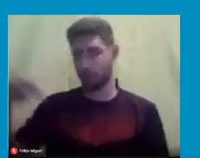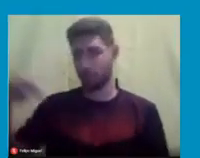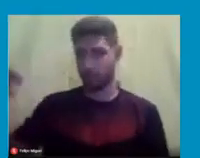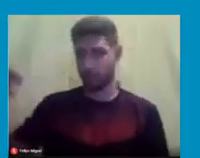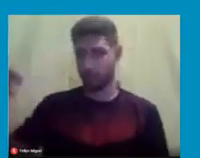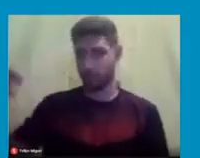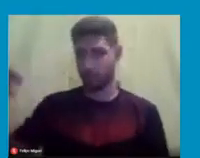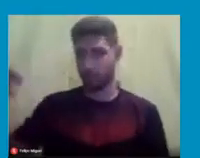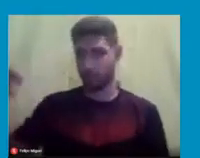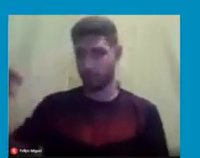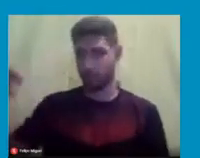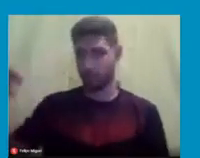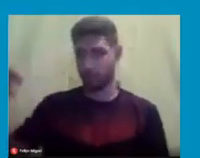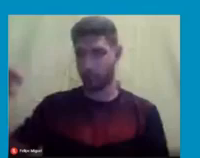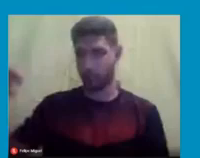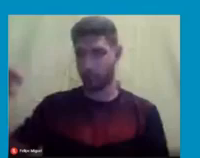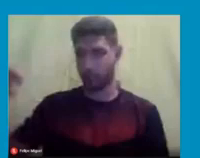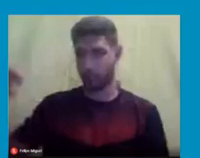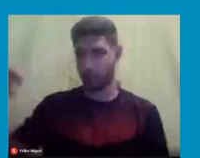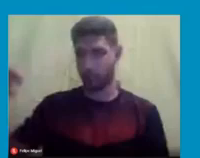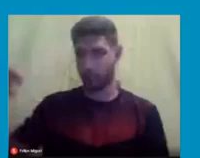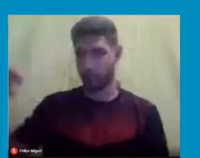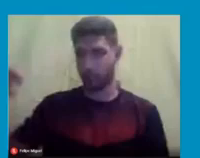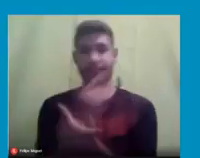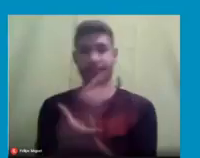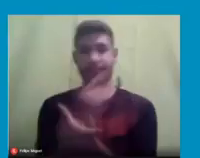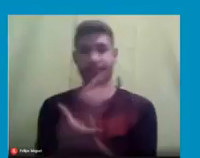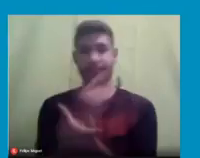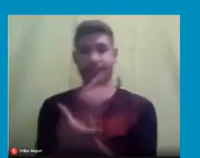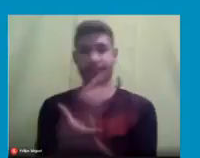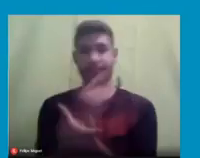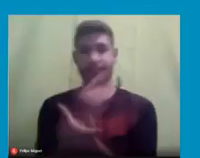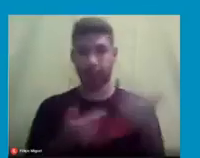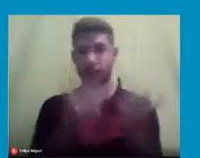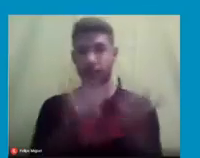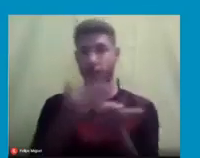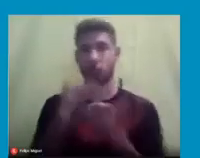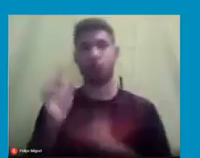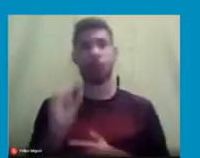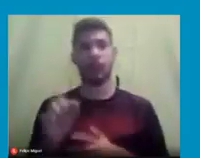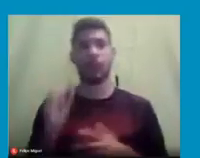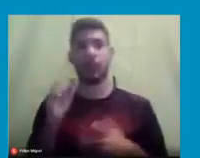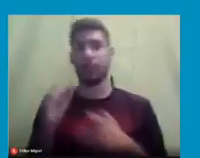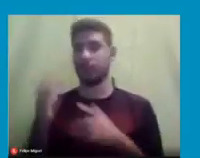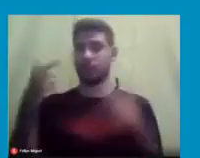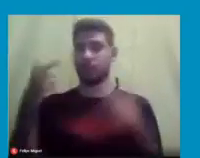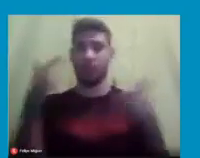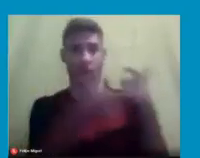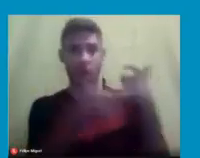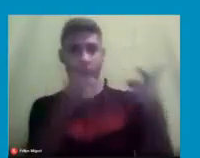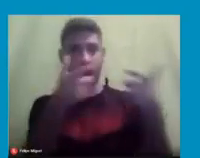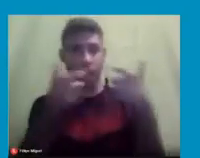fora do mercado de trabalho, começando a cometer crimes. Então,